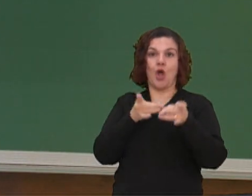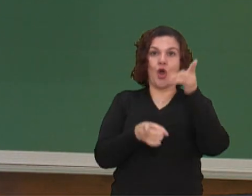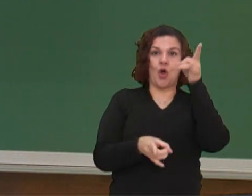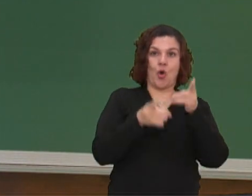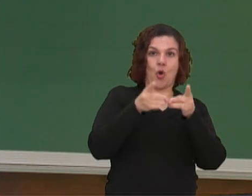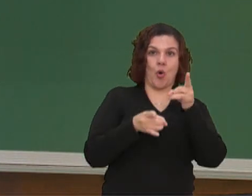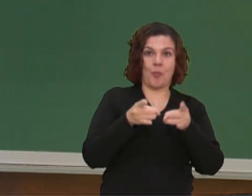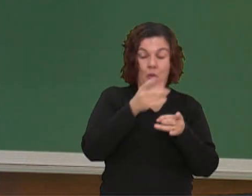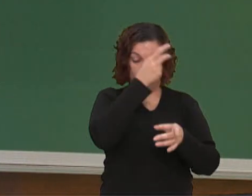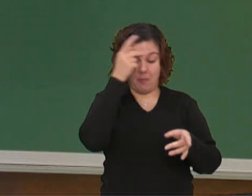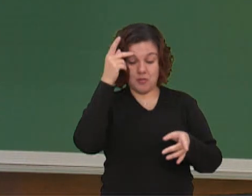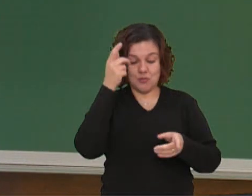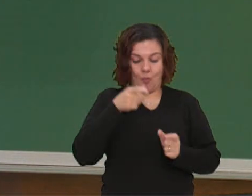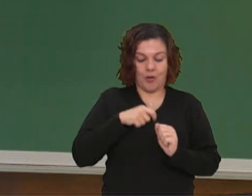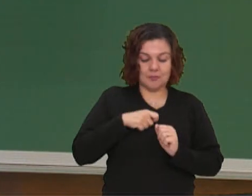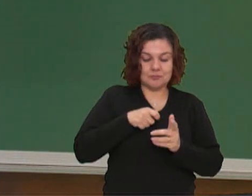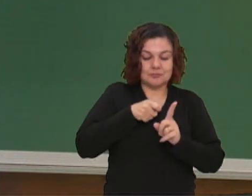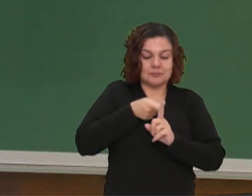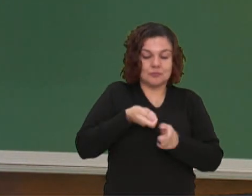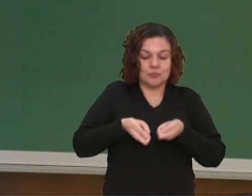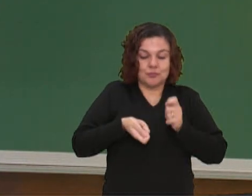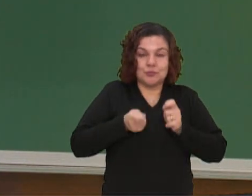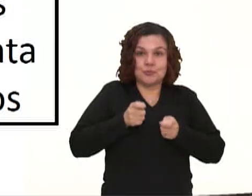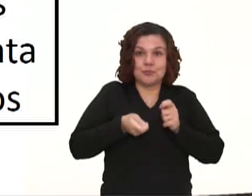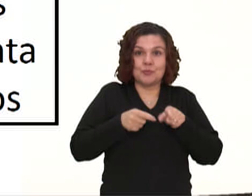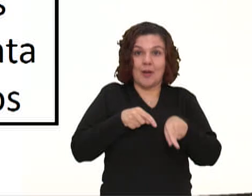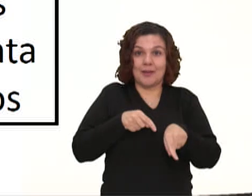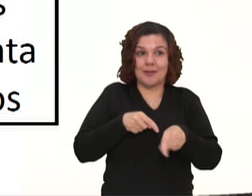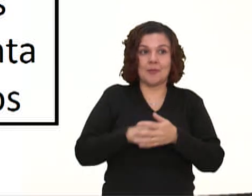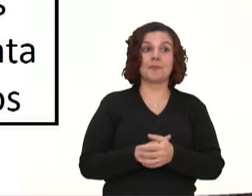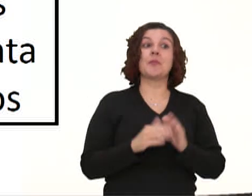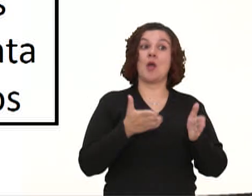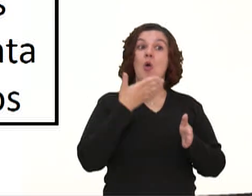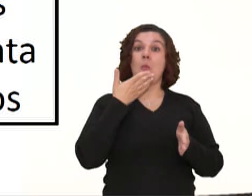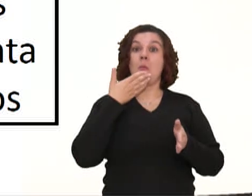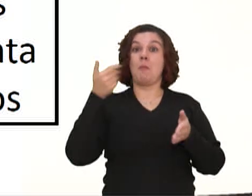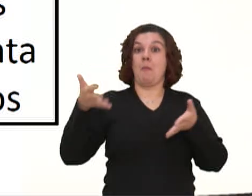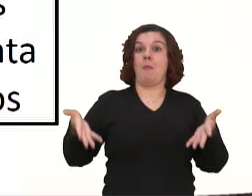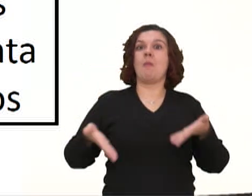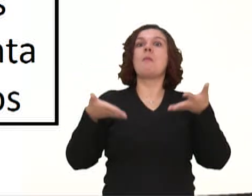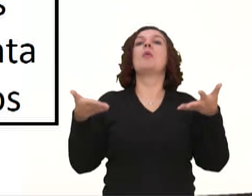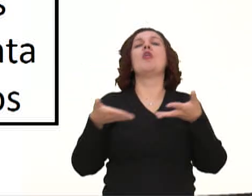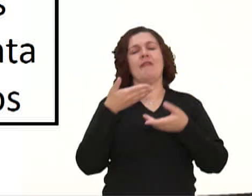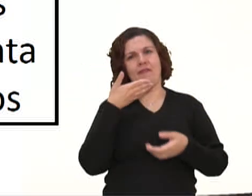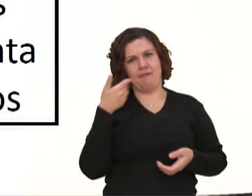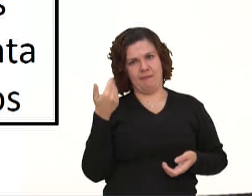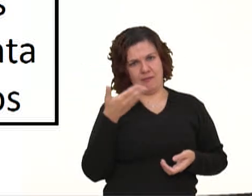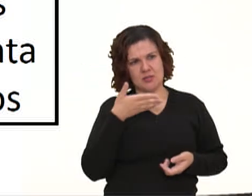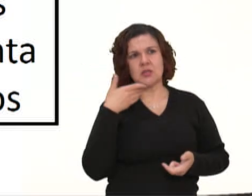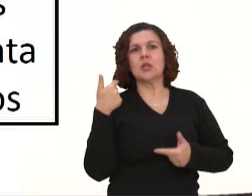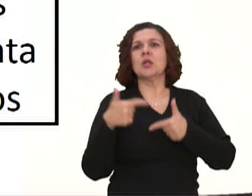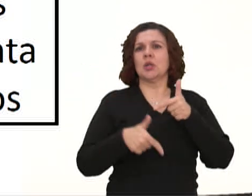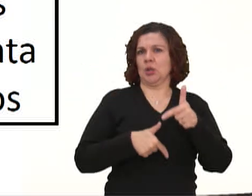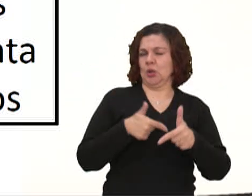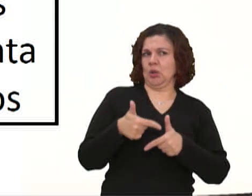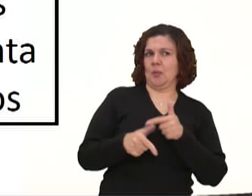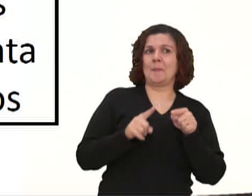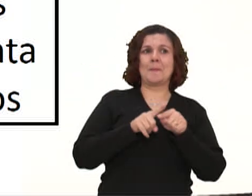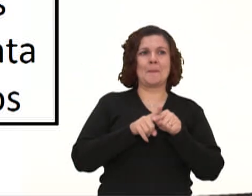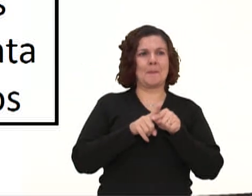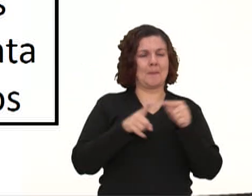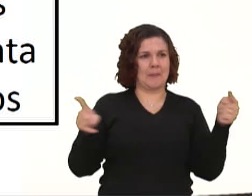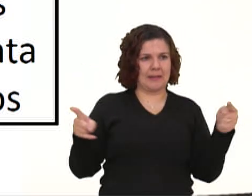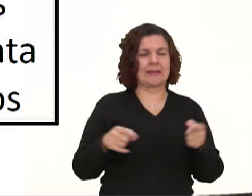o cenário, né? Gerou melhorias, então esse processo aqui gerou muitas melhorias, mas